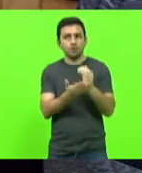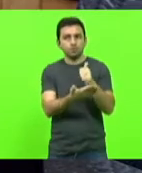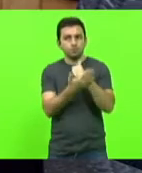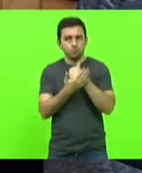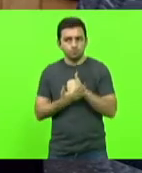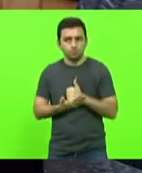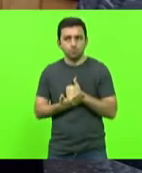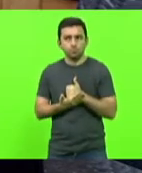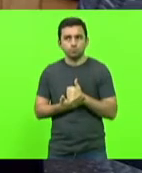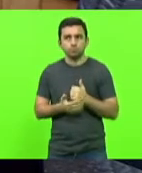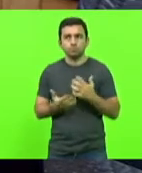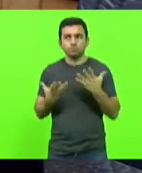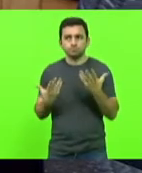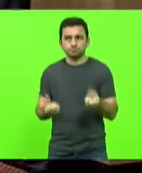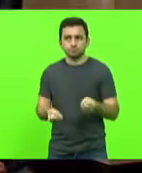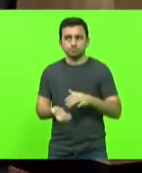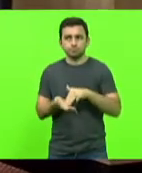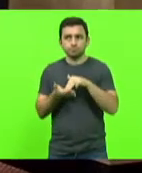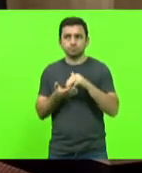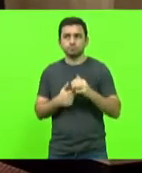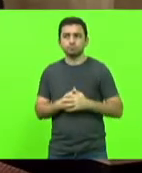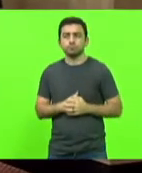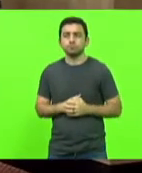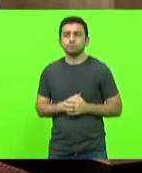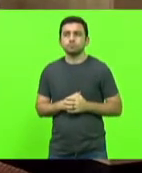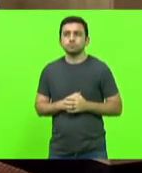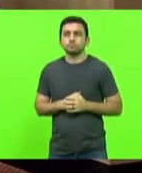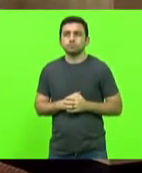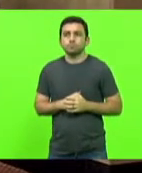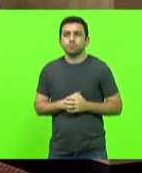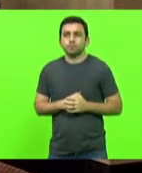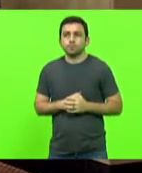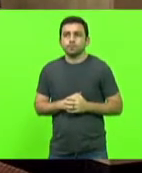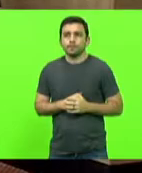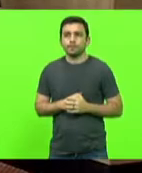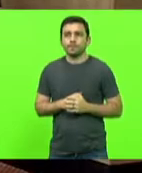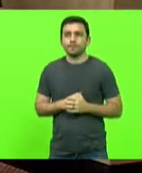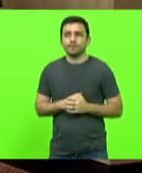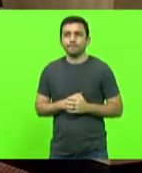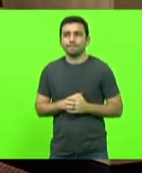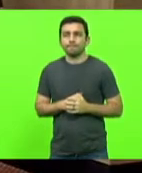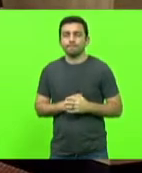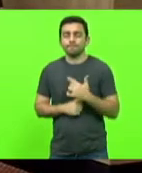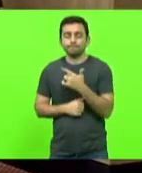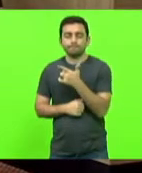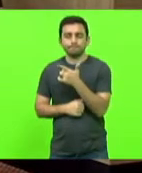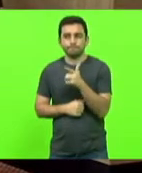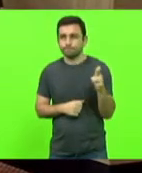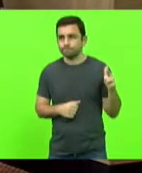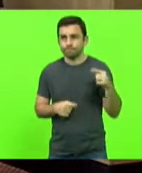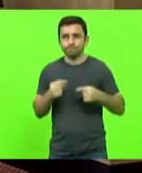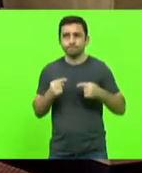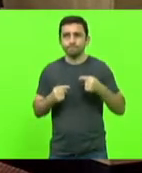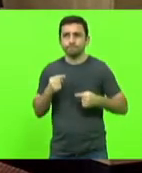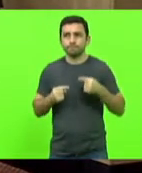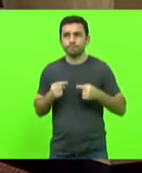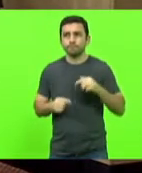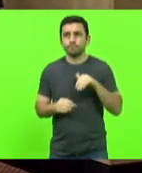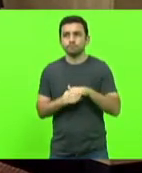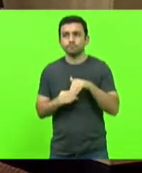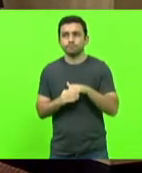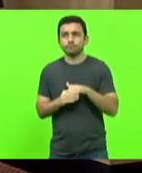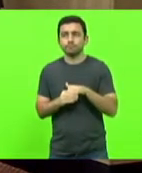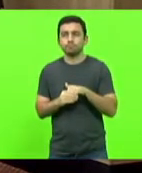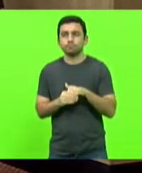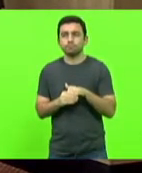colegas para a votação favorável desta moção. Não havendo mais quem queira discutir, em